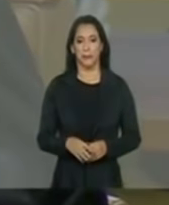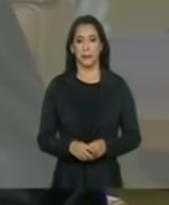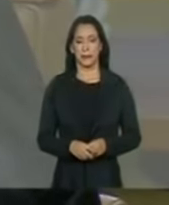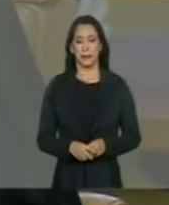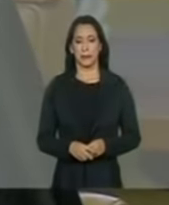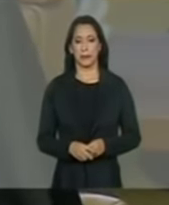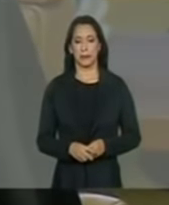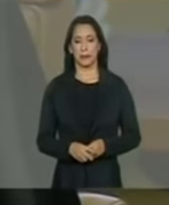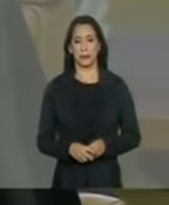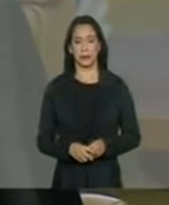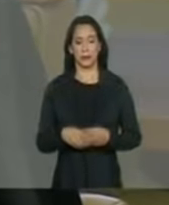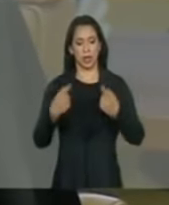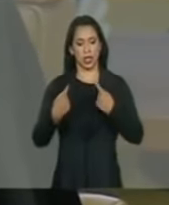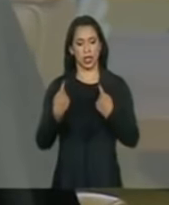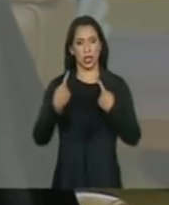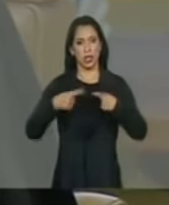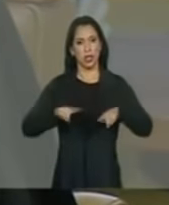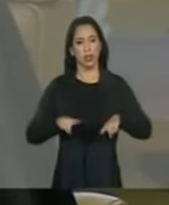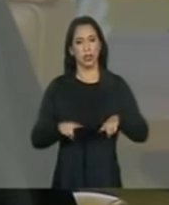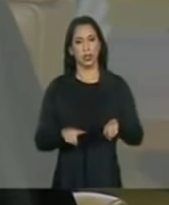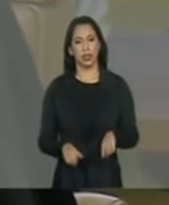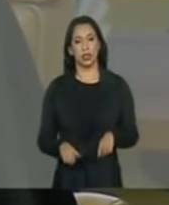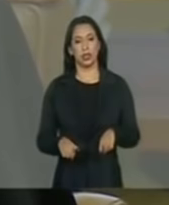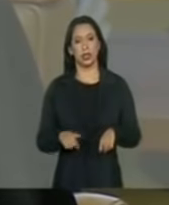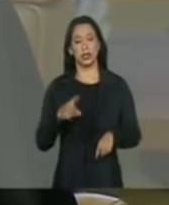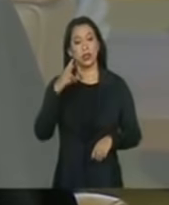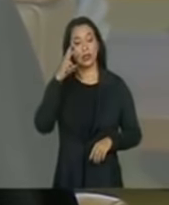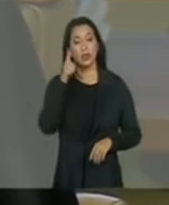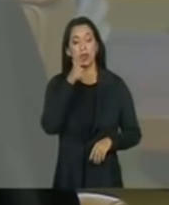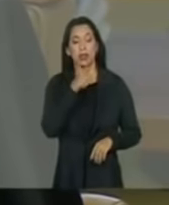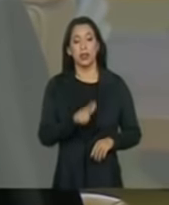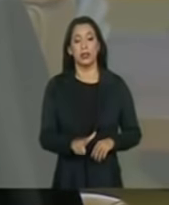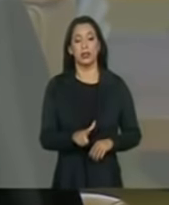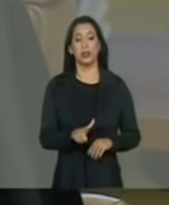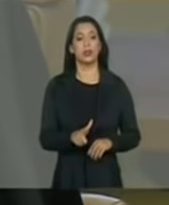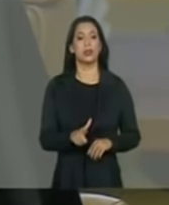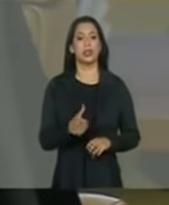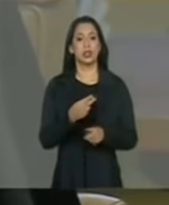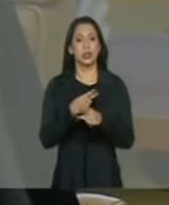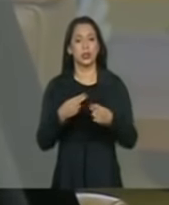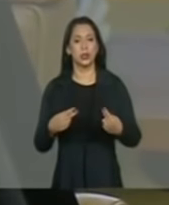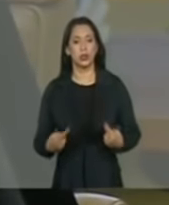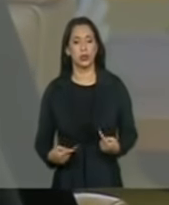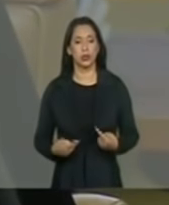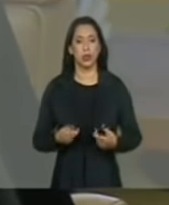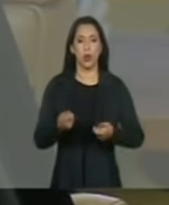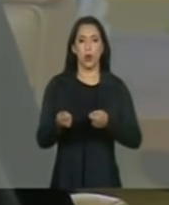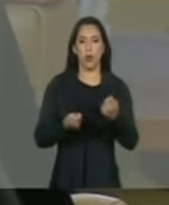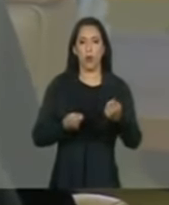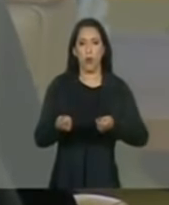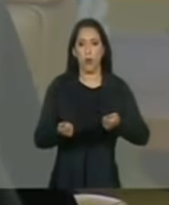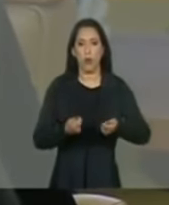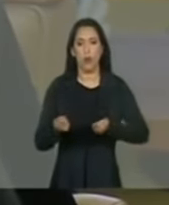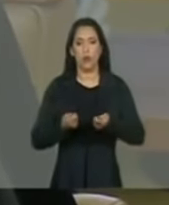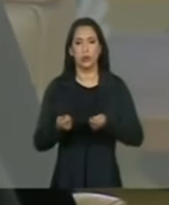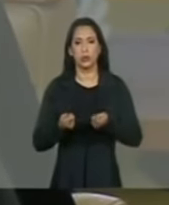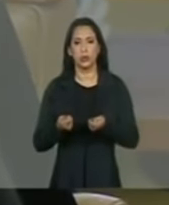expulsar de conseguir vantagens indevidas e de controlar de maneira absolutamente